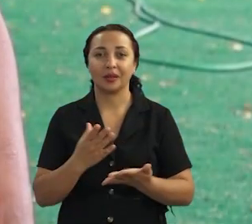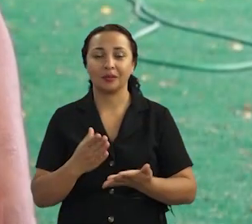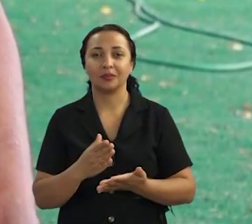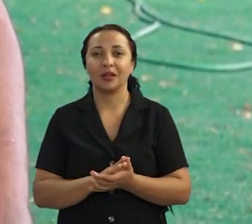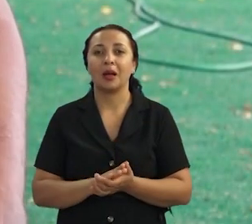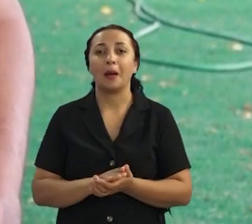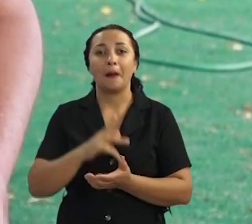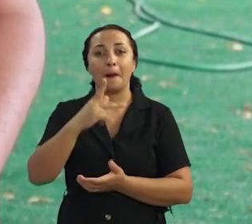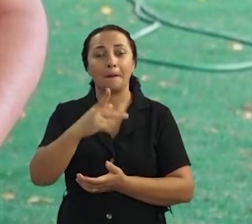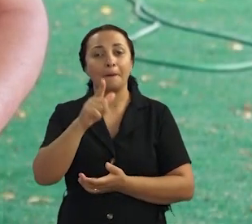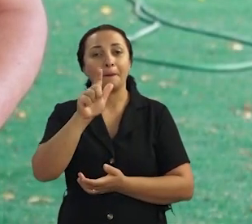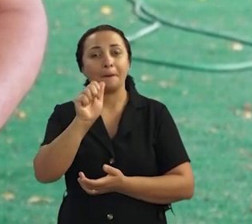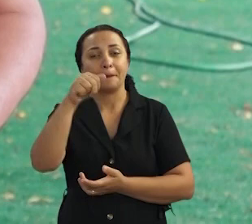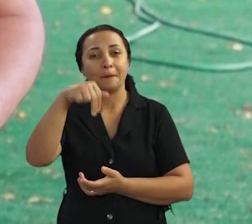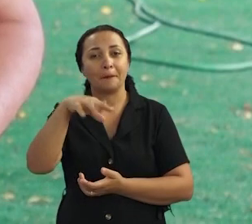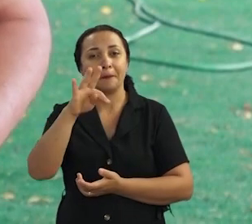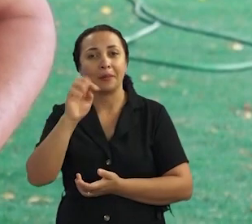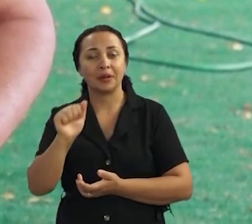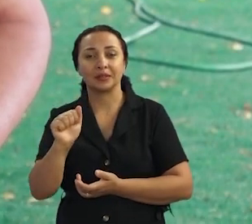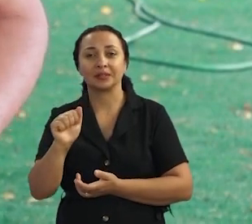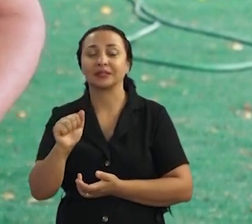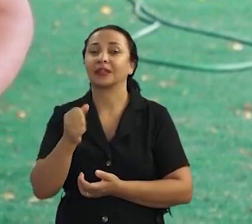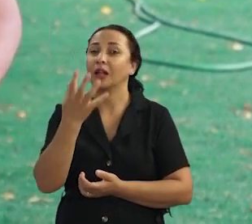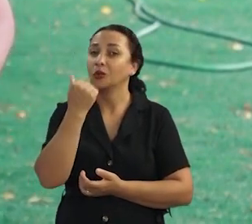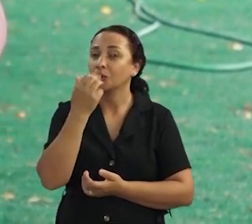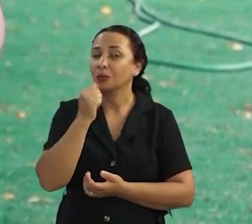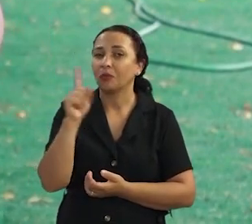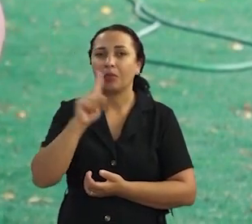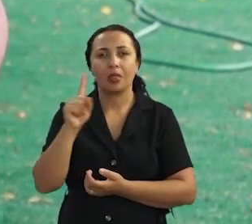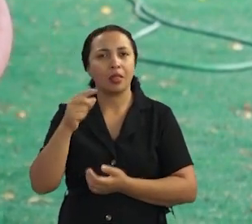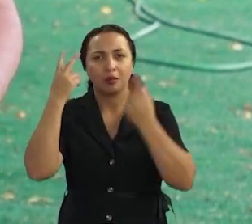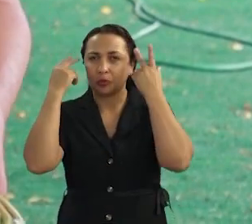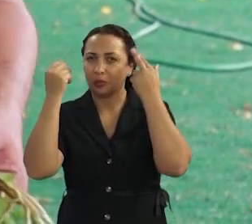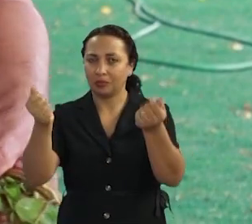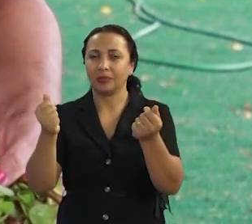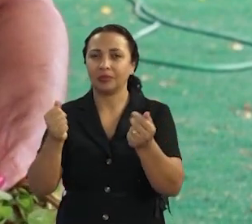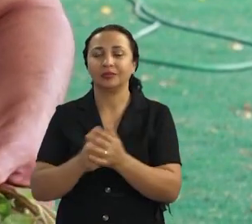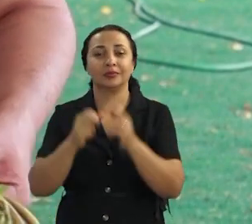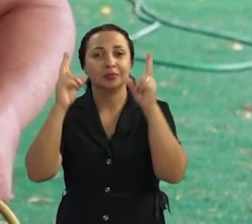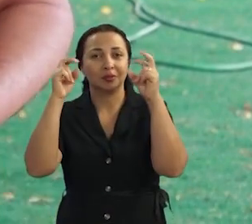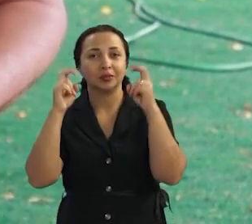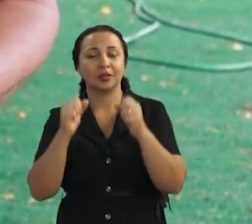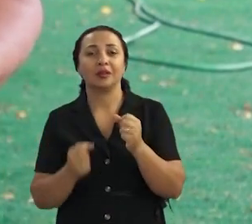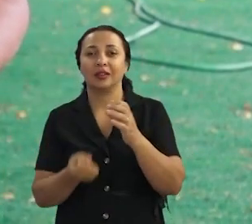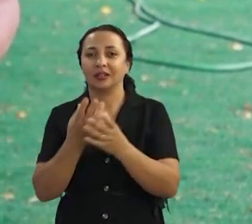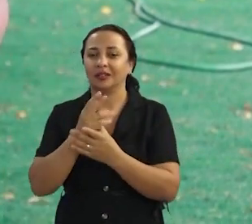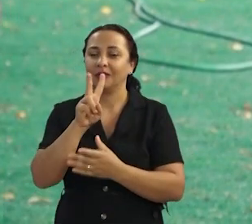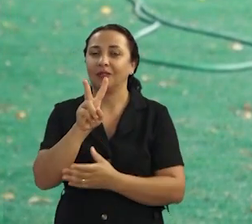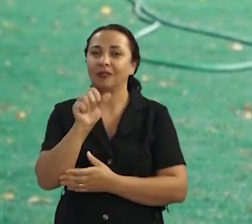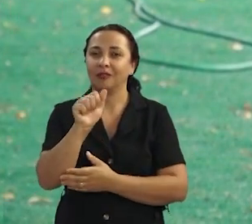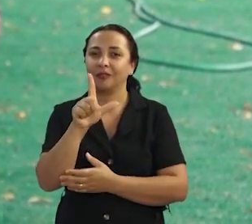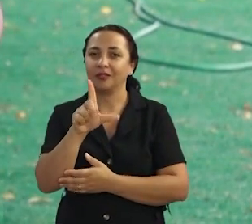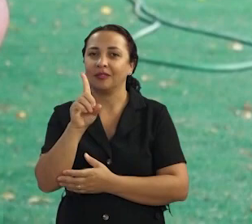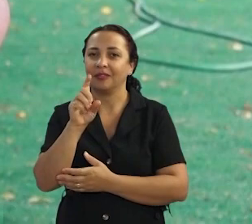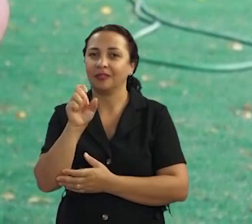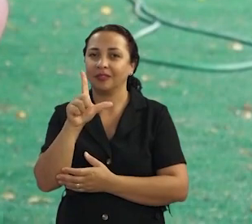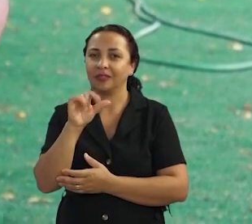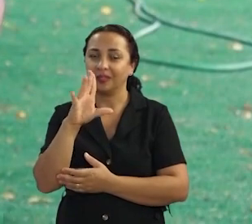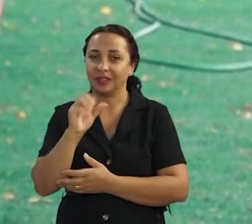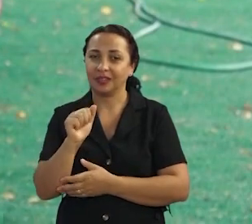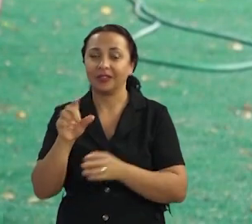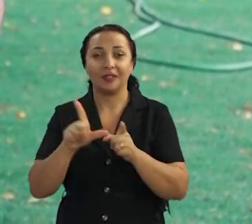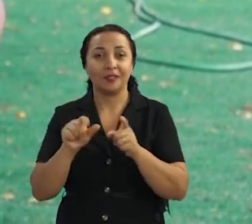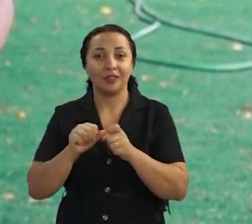Então, punk significa planta alimentícia não convencional. Então, foi um termo criado por Valdeli Knupp, em que ele fez